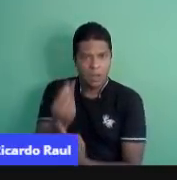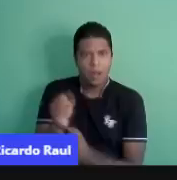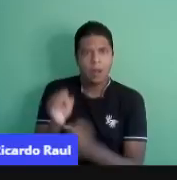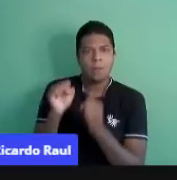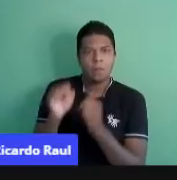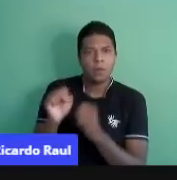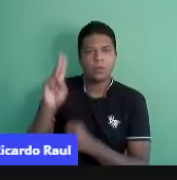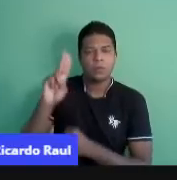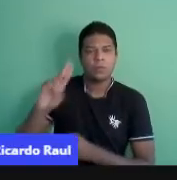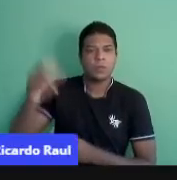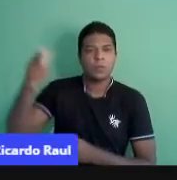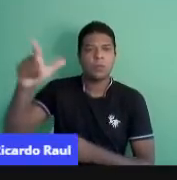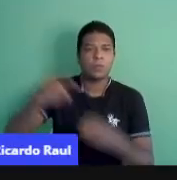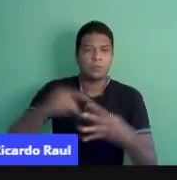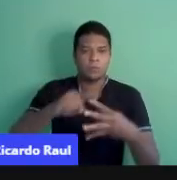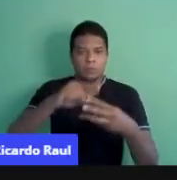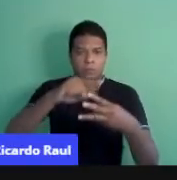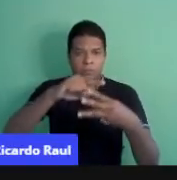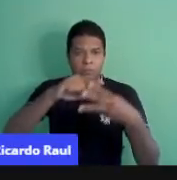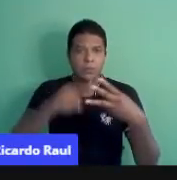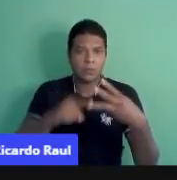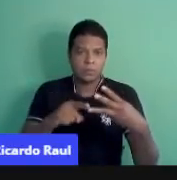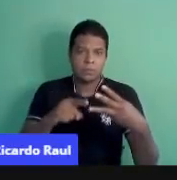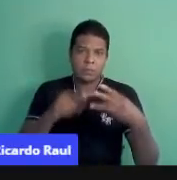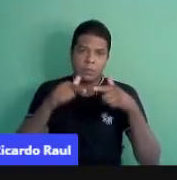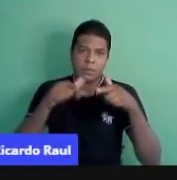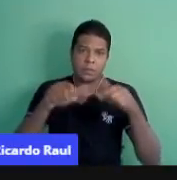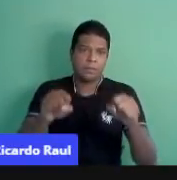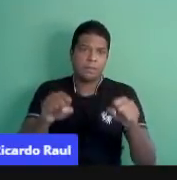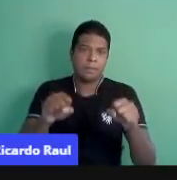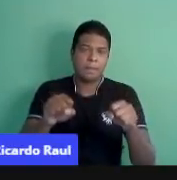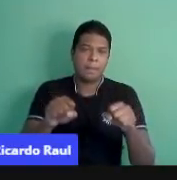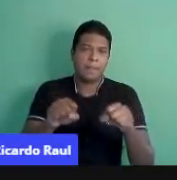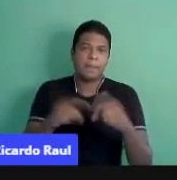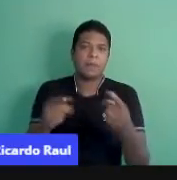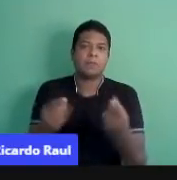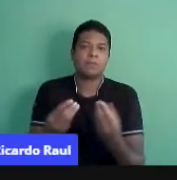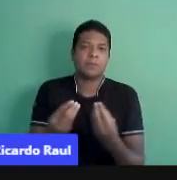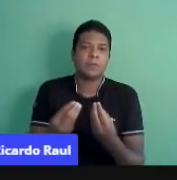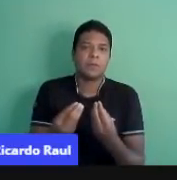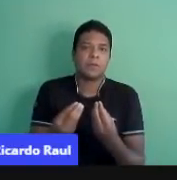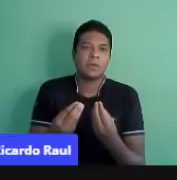outras 3 linguagens. Entretanto, ele não tem propriedade para